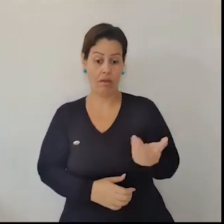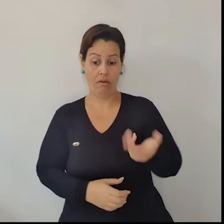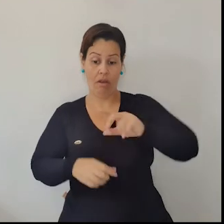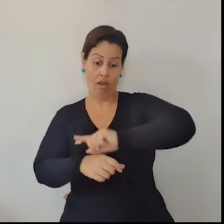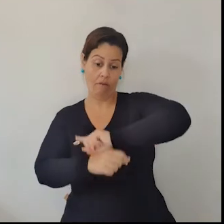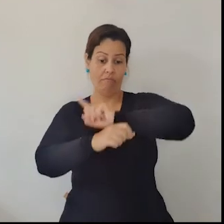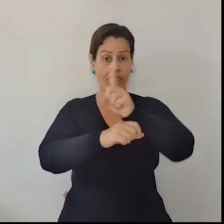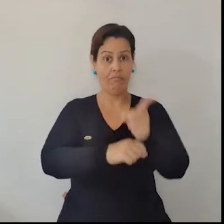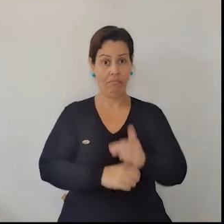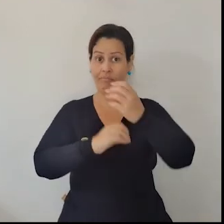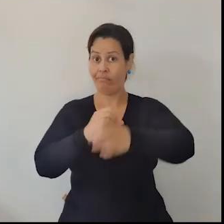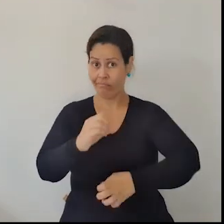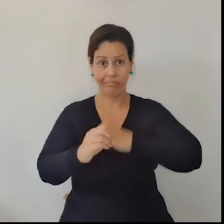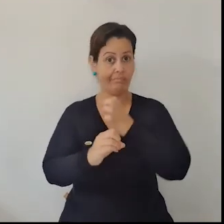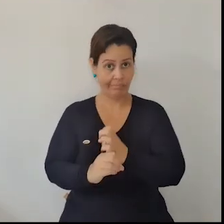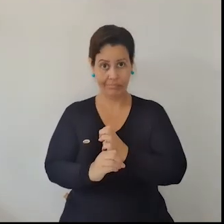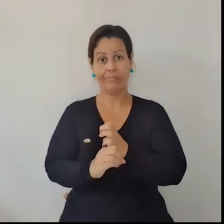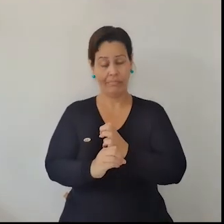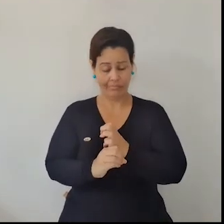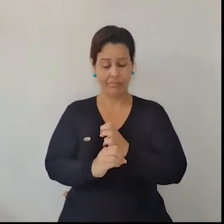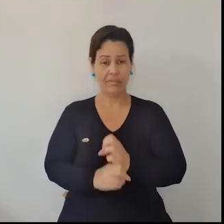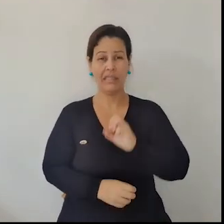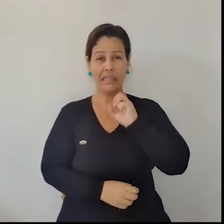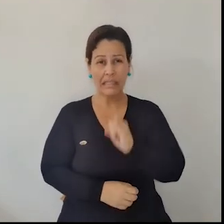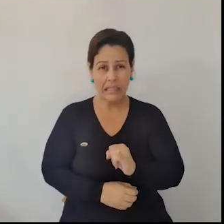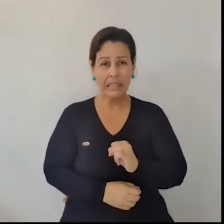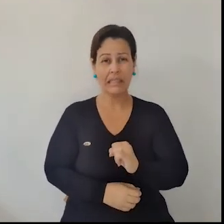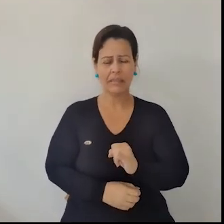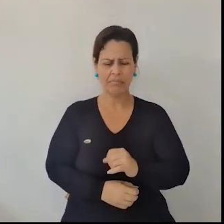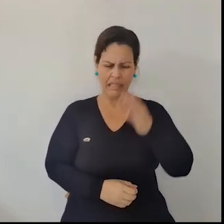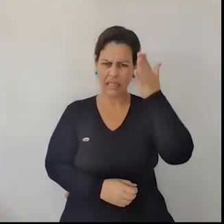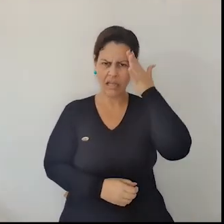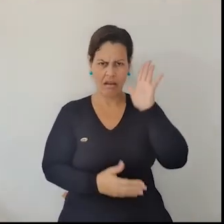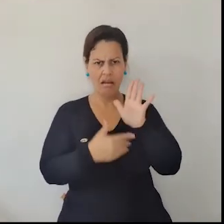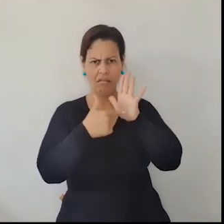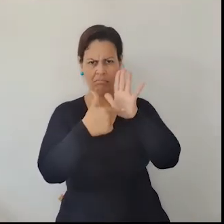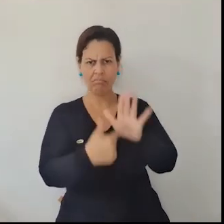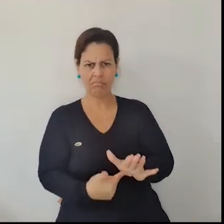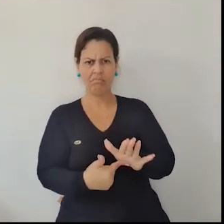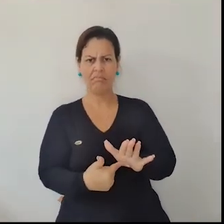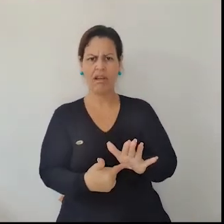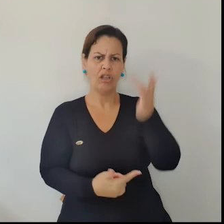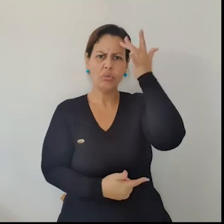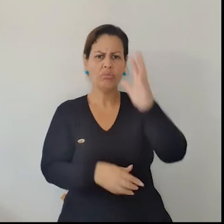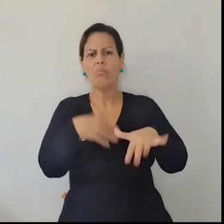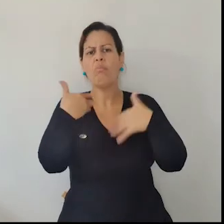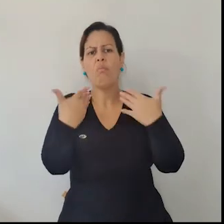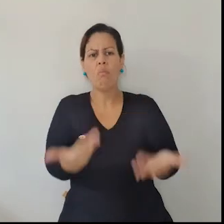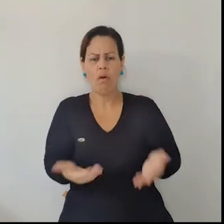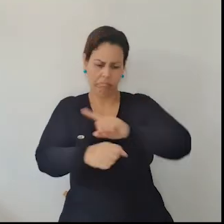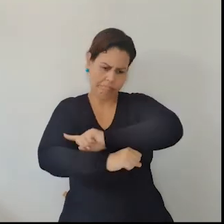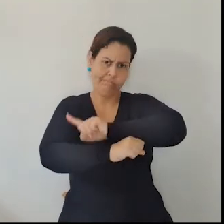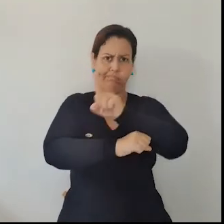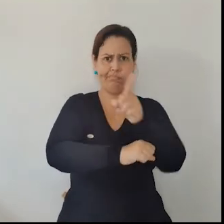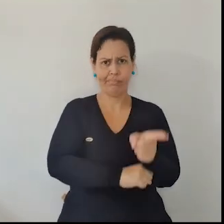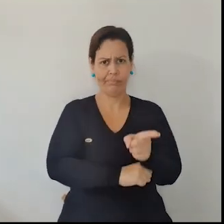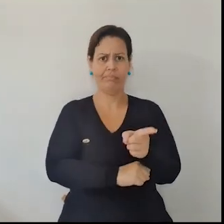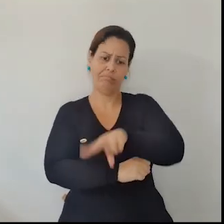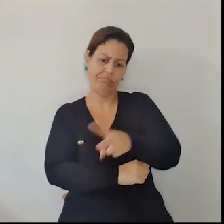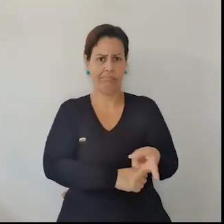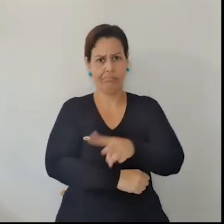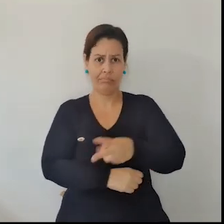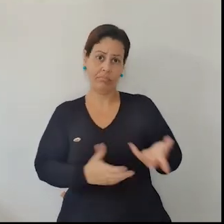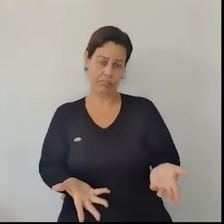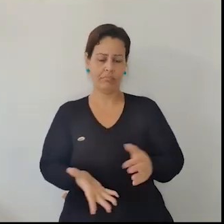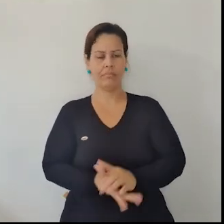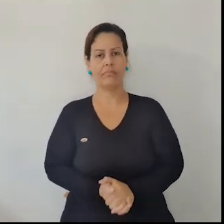Nas próximas aulas, nós iremos identificar os átomos e fazer sua distribuição, ver